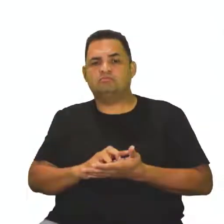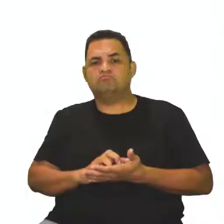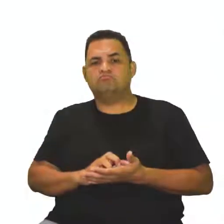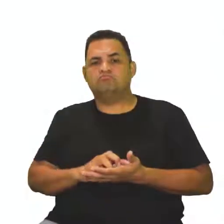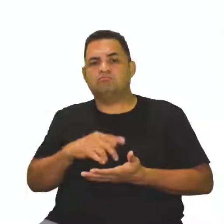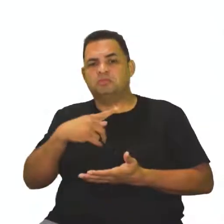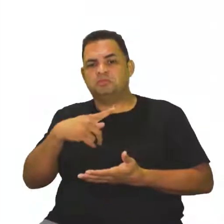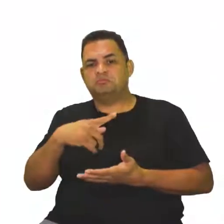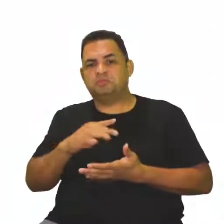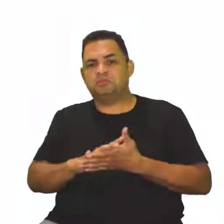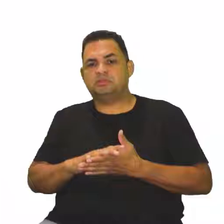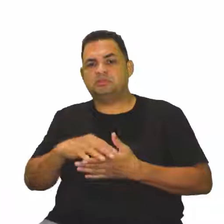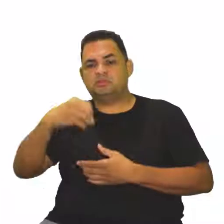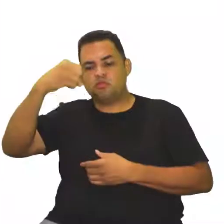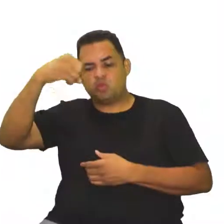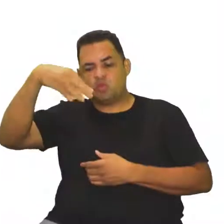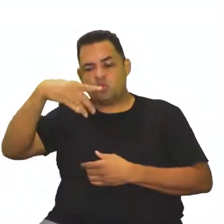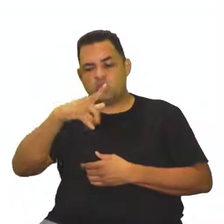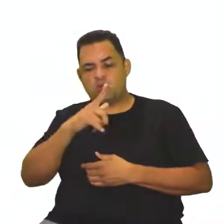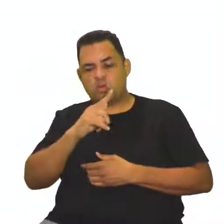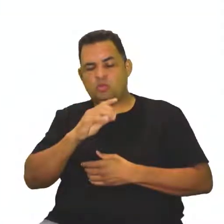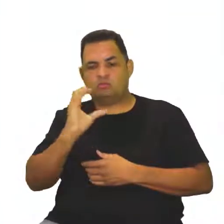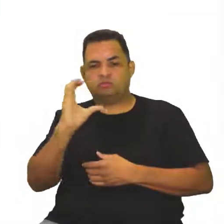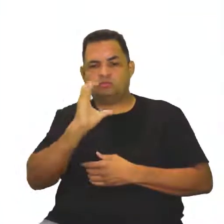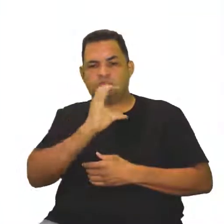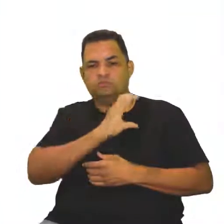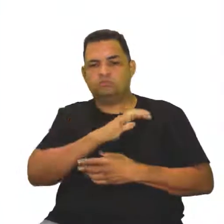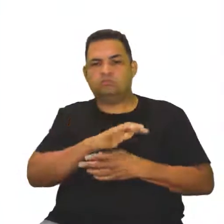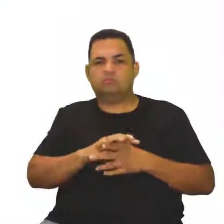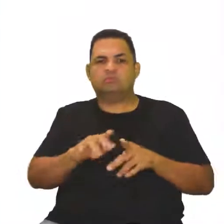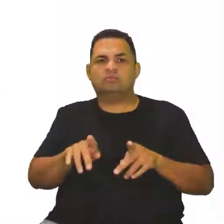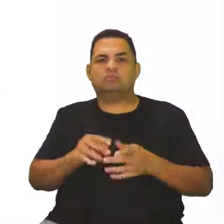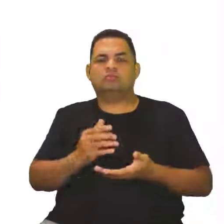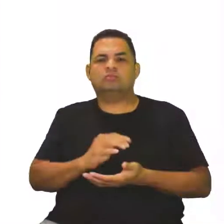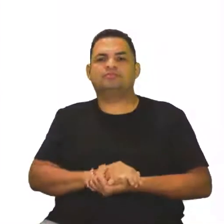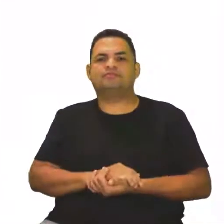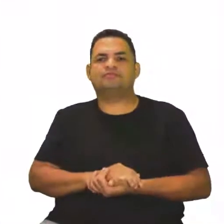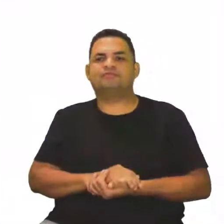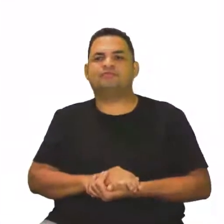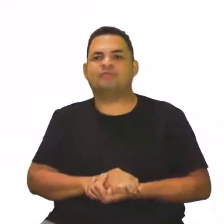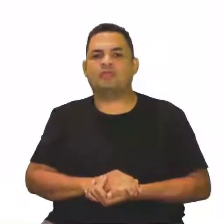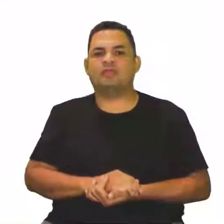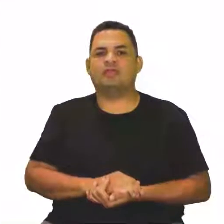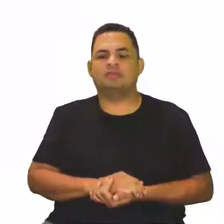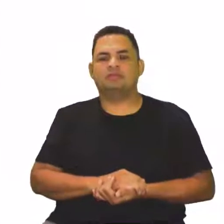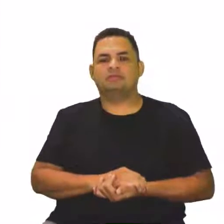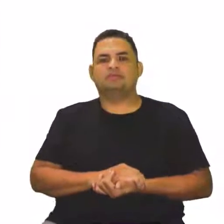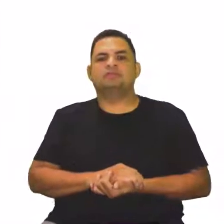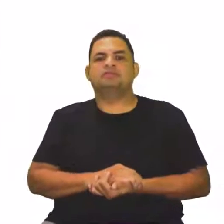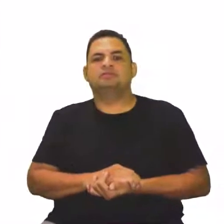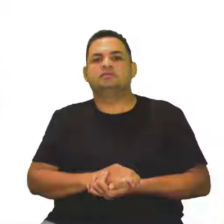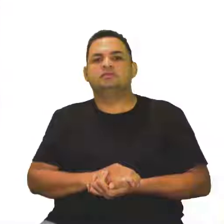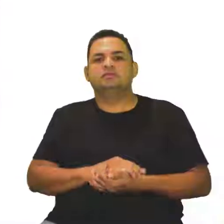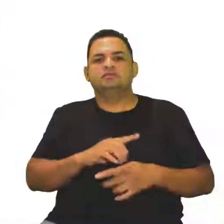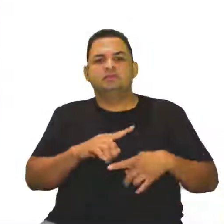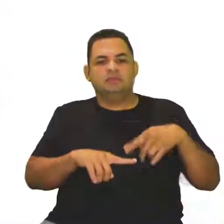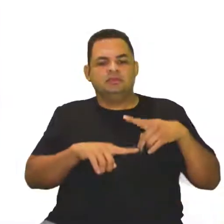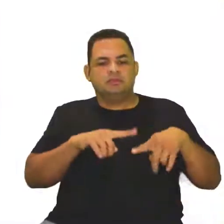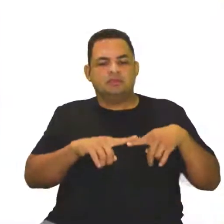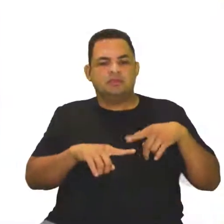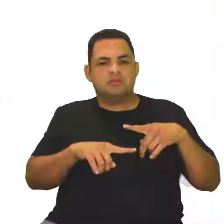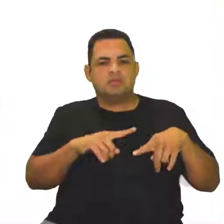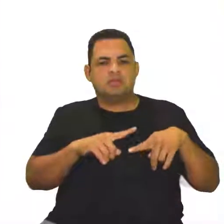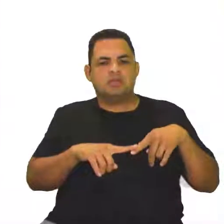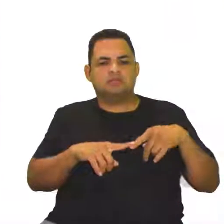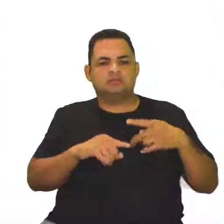chuveiro, tá? Entendido isso? Fechou? Bom, pessoal, vamos falar um pouquinho de eletrodomésticos e motores,